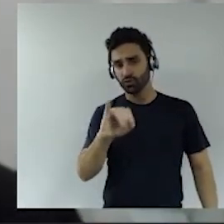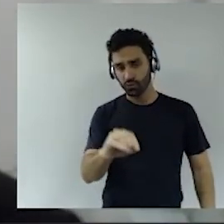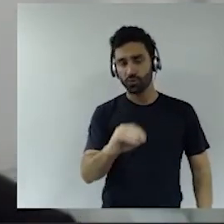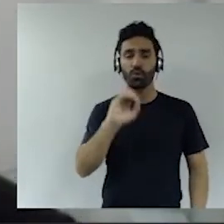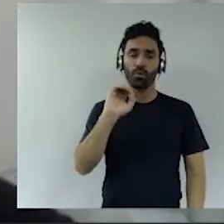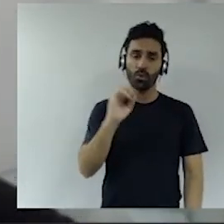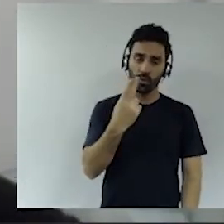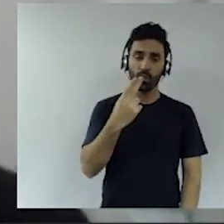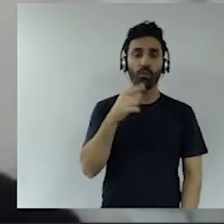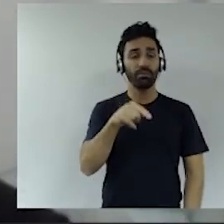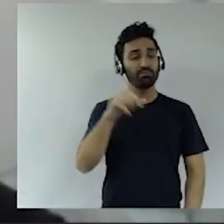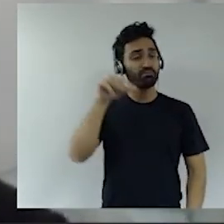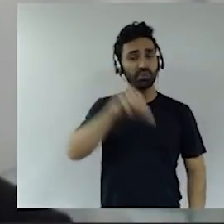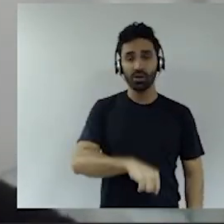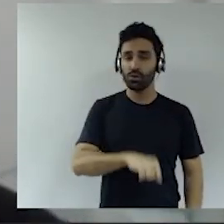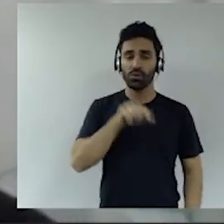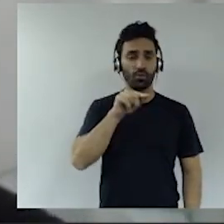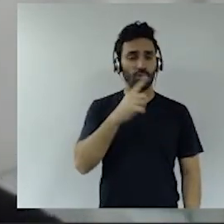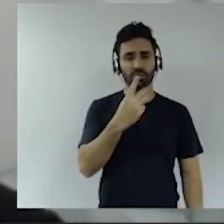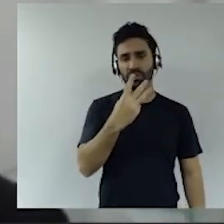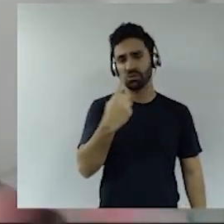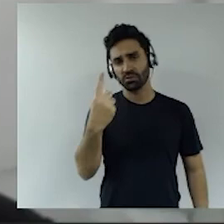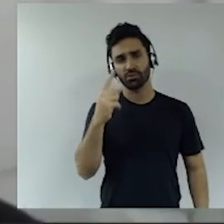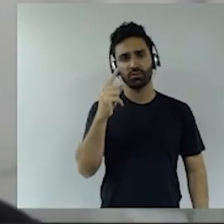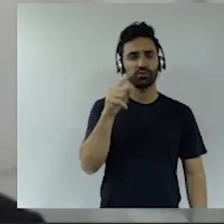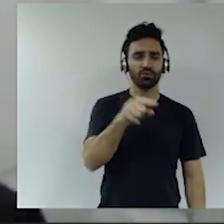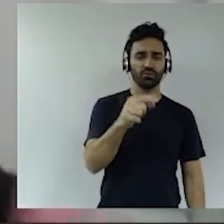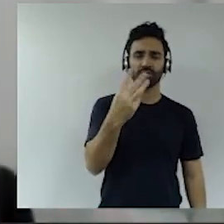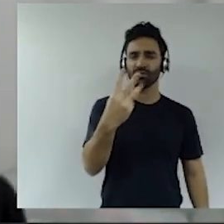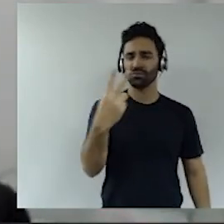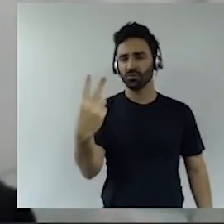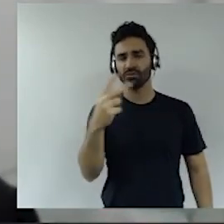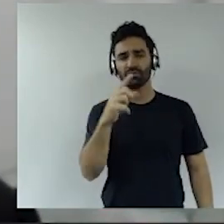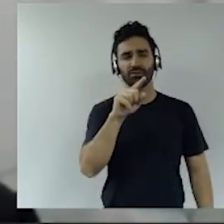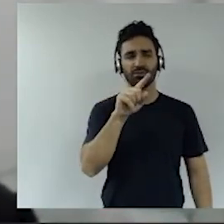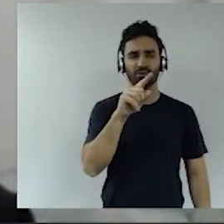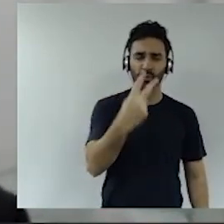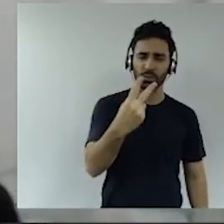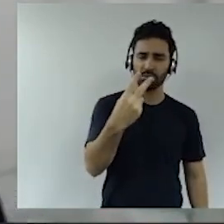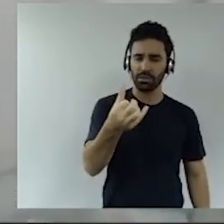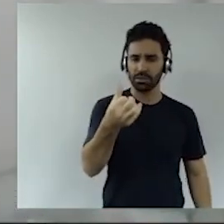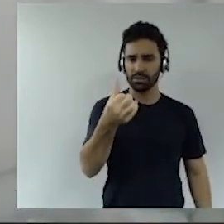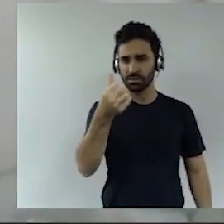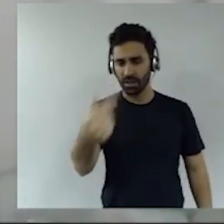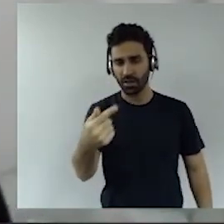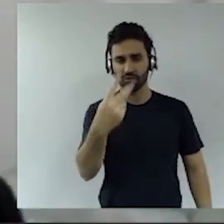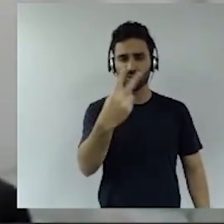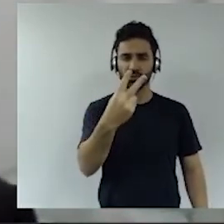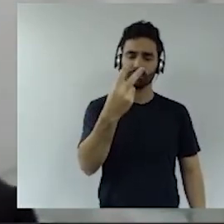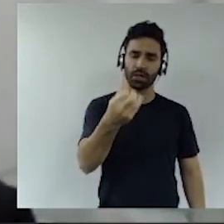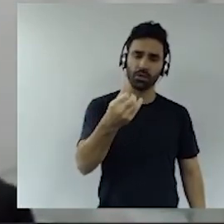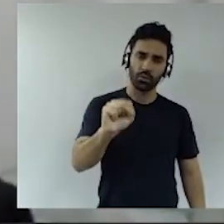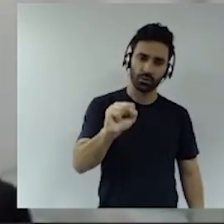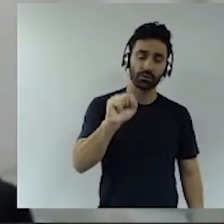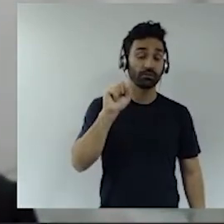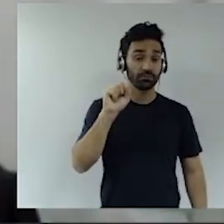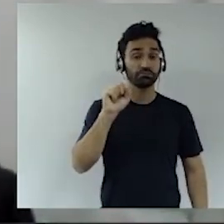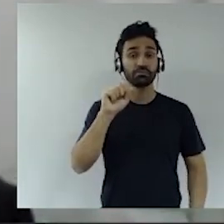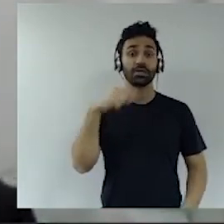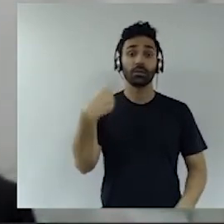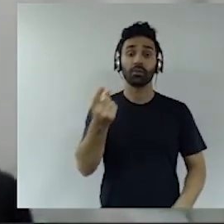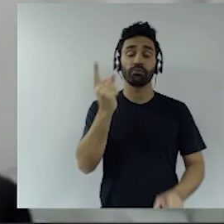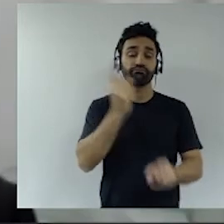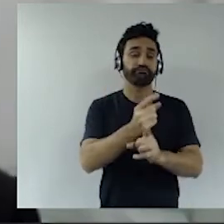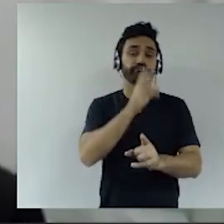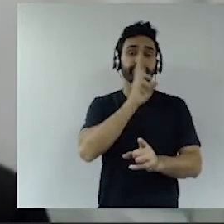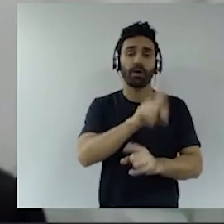um desses crimes, 131, 132, 267, 268, como resultado morte. Esse é